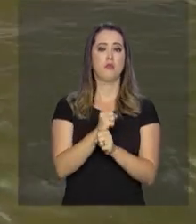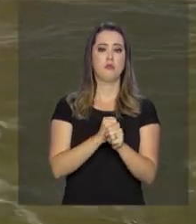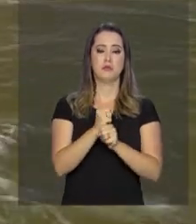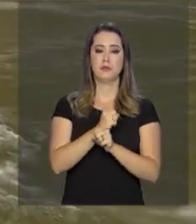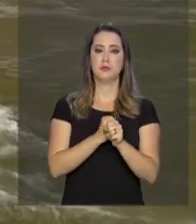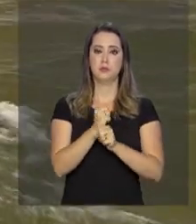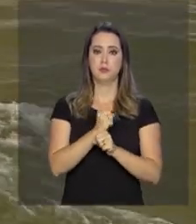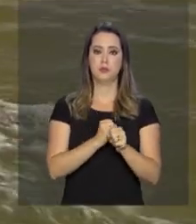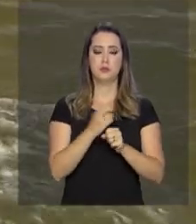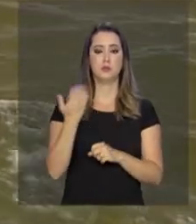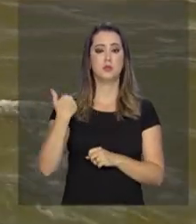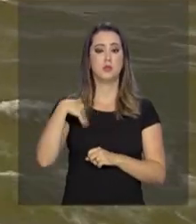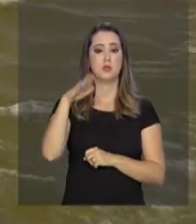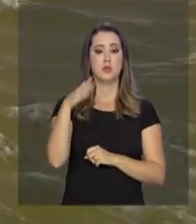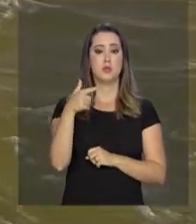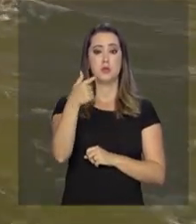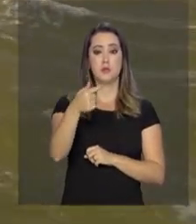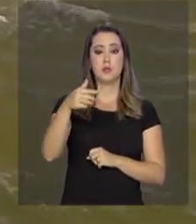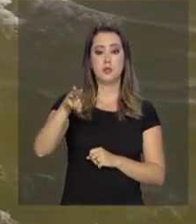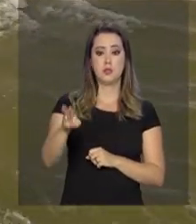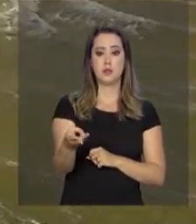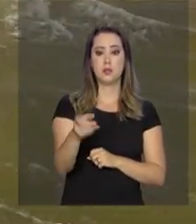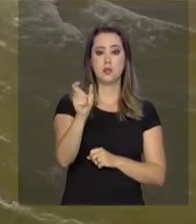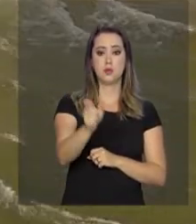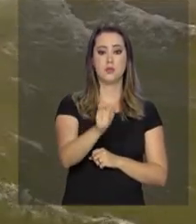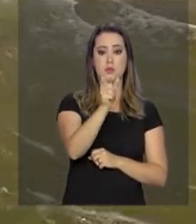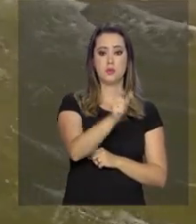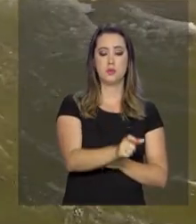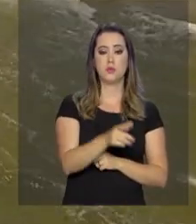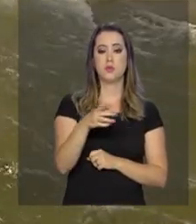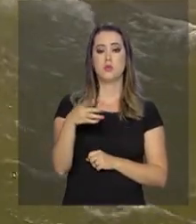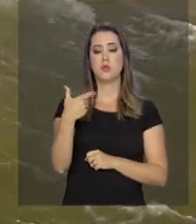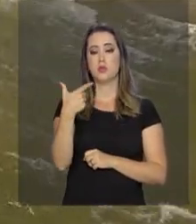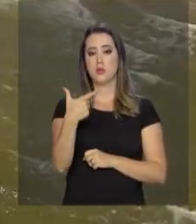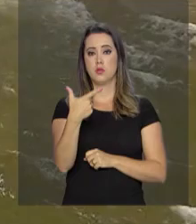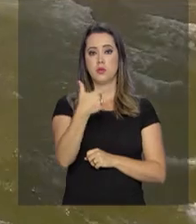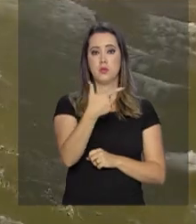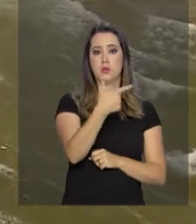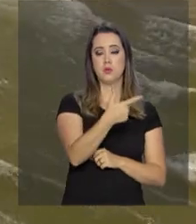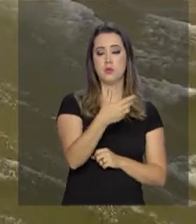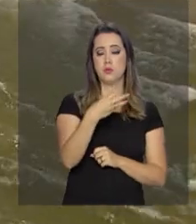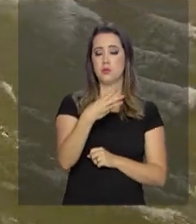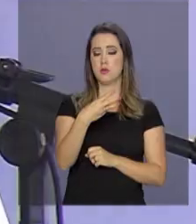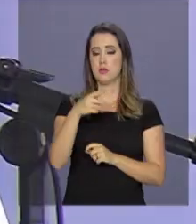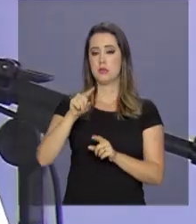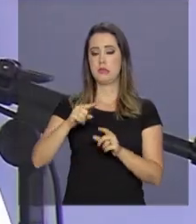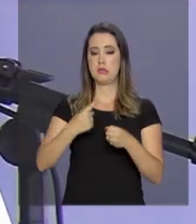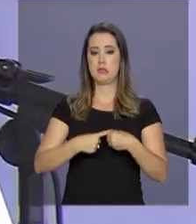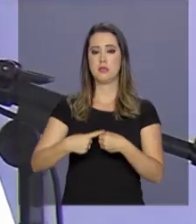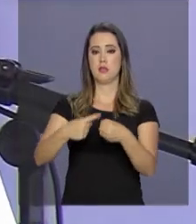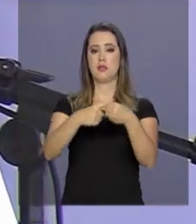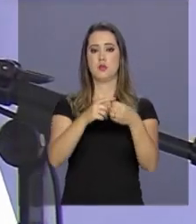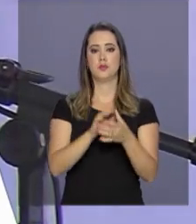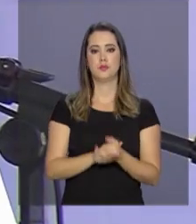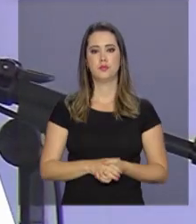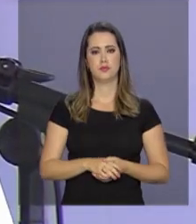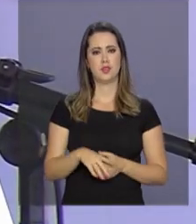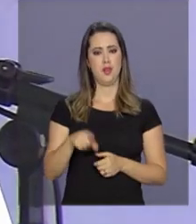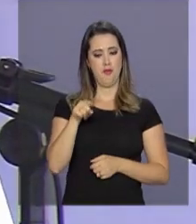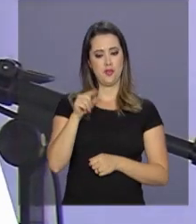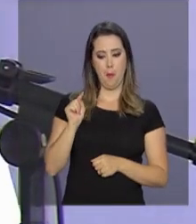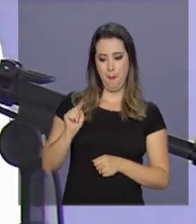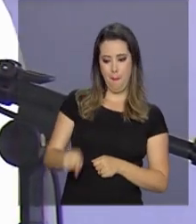atendendo mais de sete milhões de pessoas em 223 municípios você acionar aquele botão